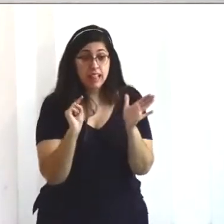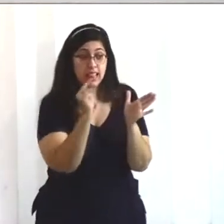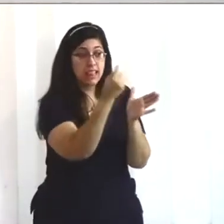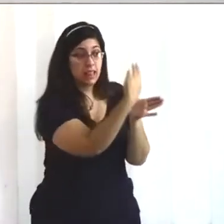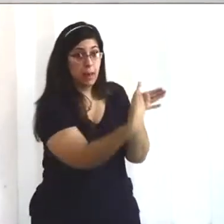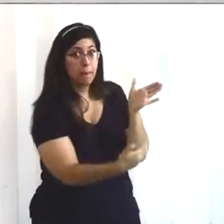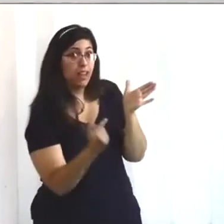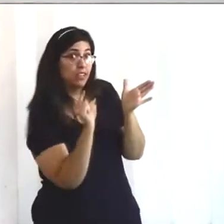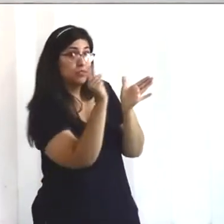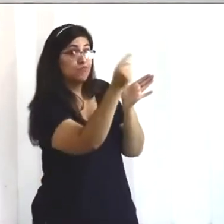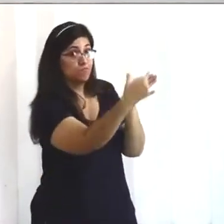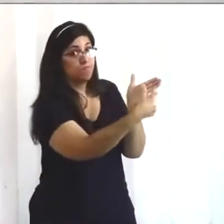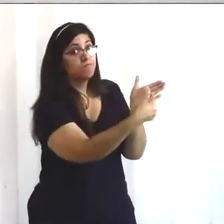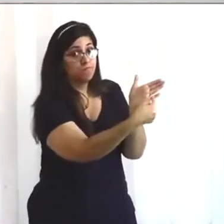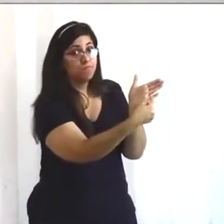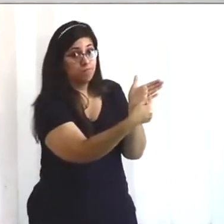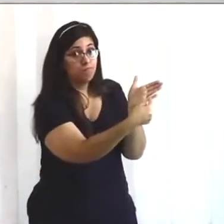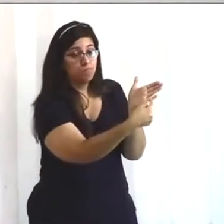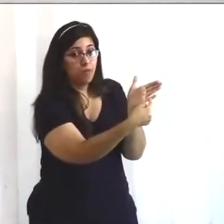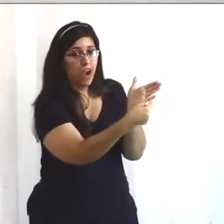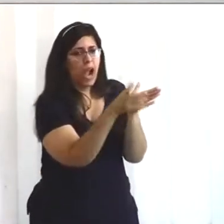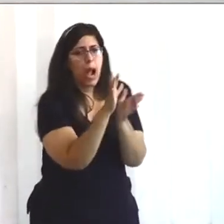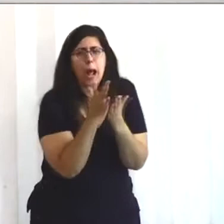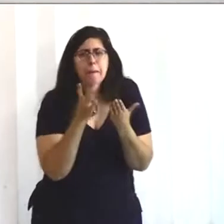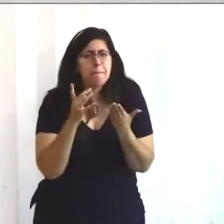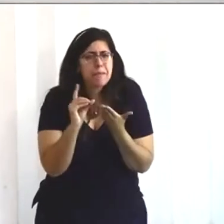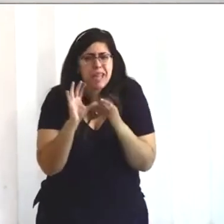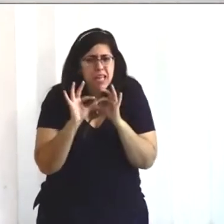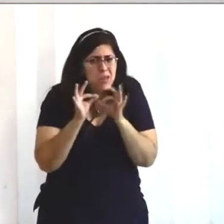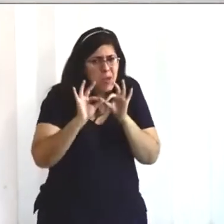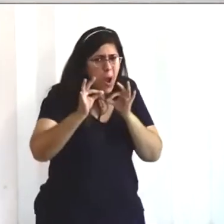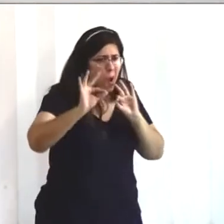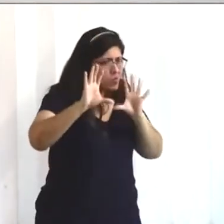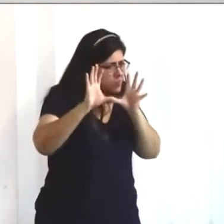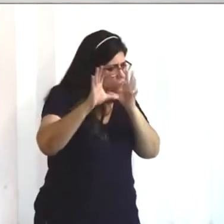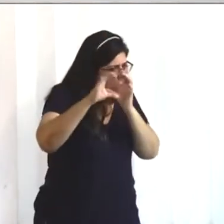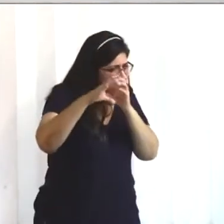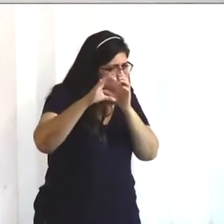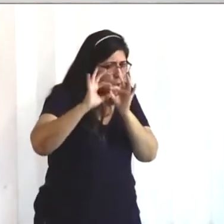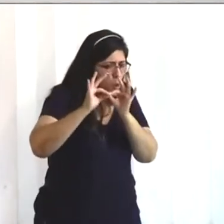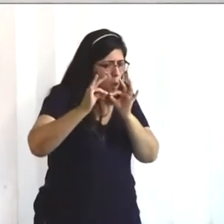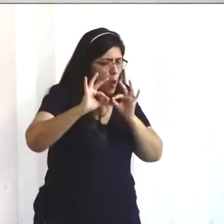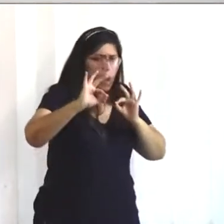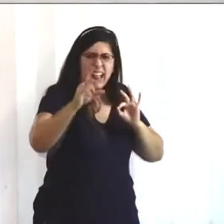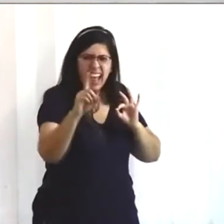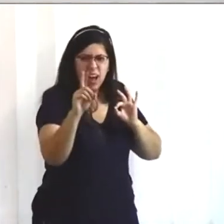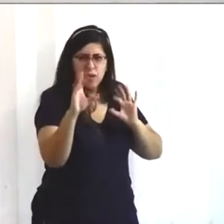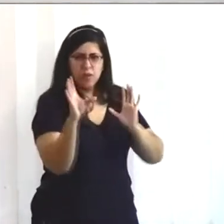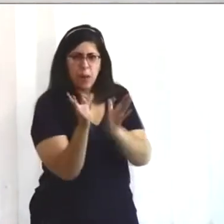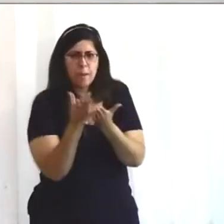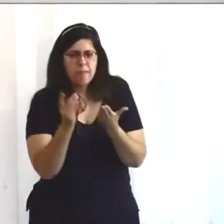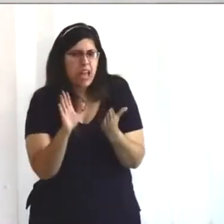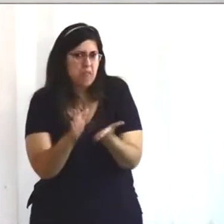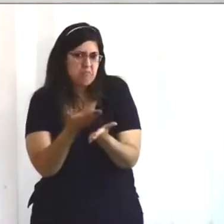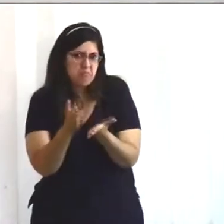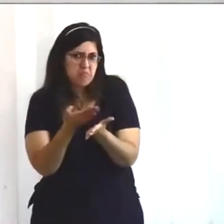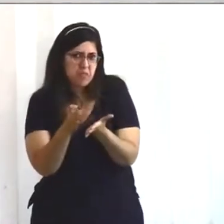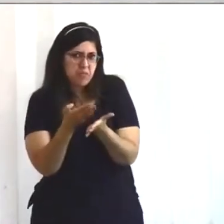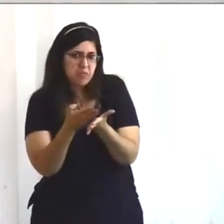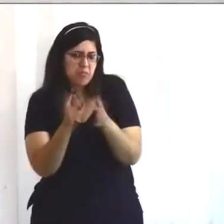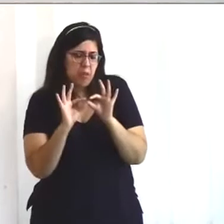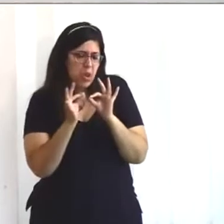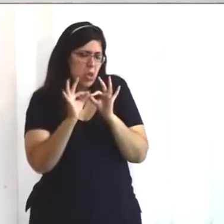outra, um outro livro, alguma coisa que não represente exatamente o que a Bíblia é, que